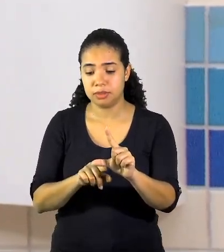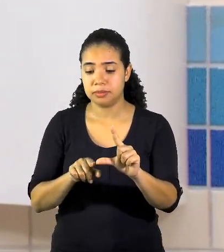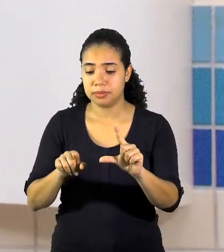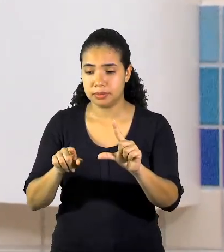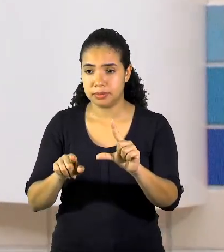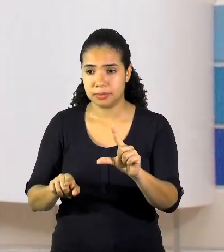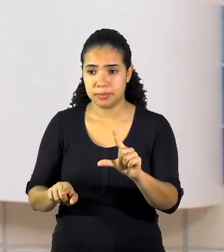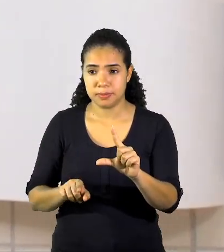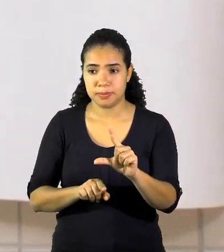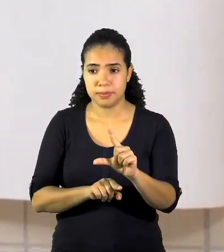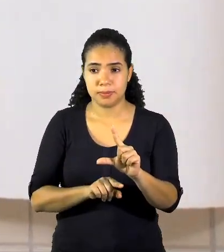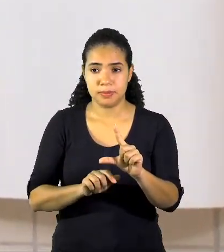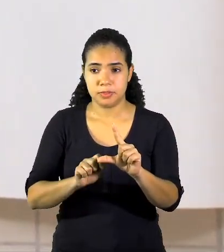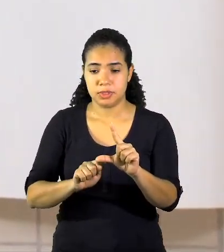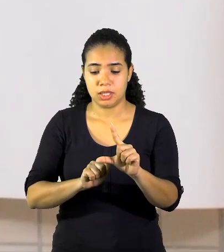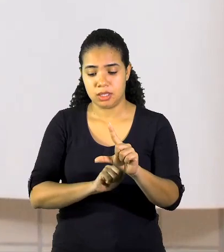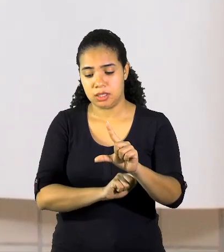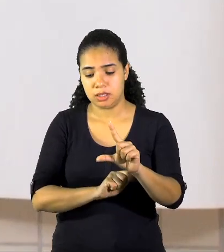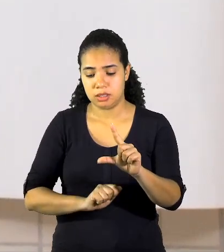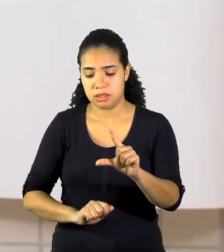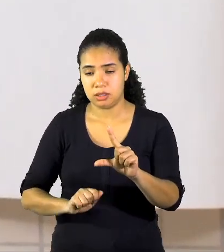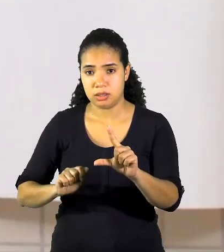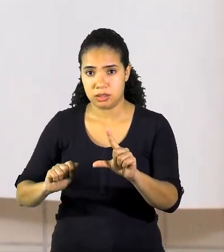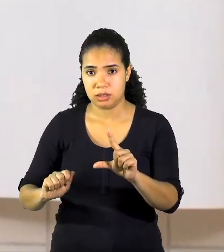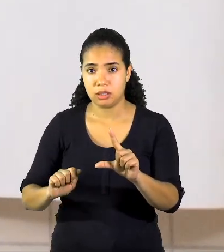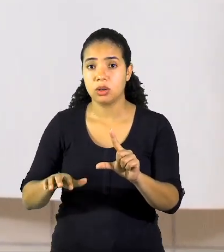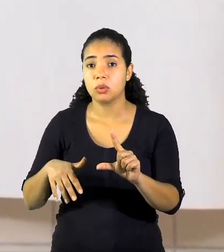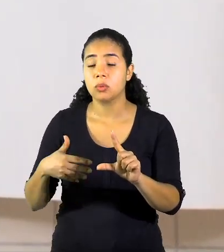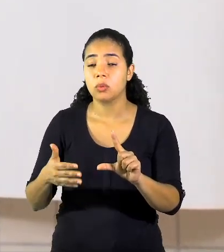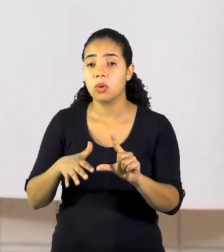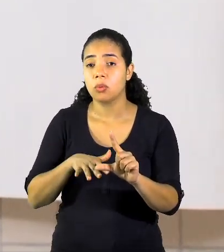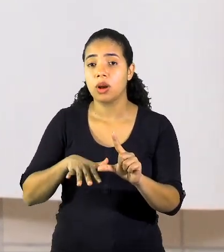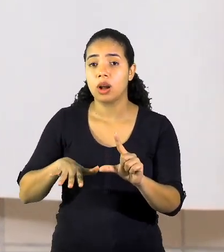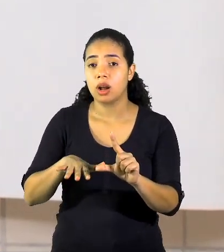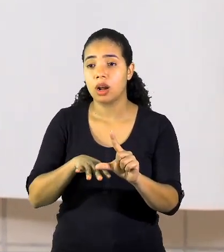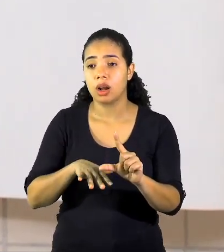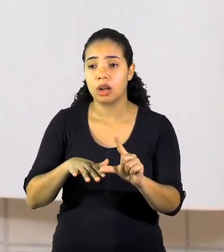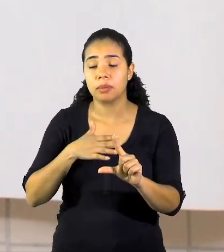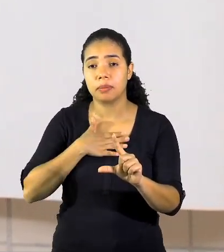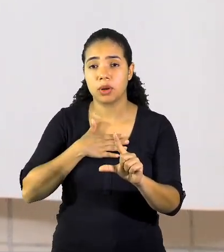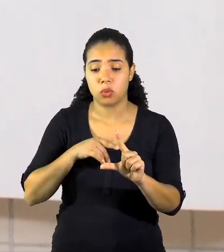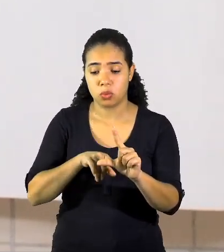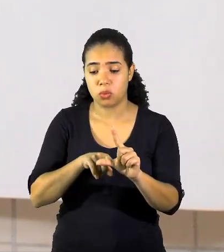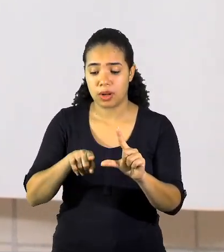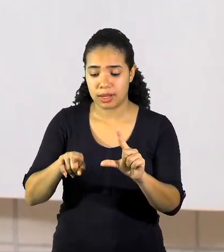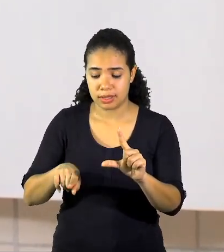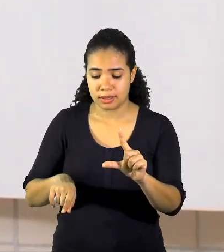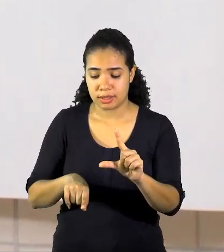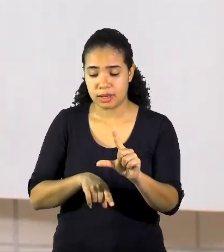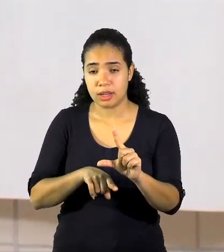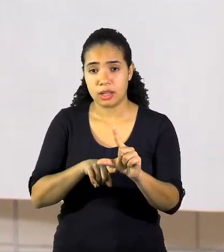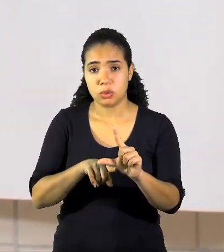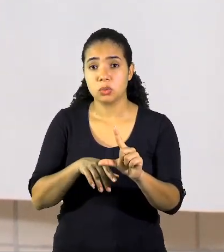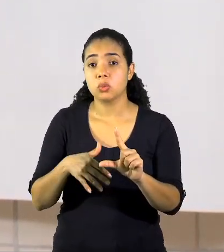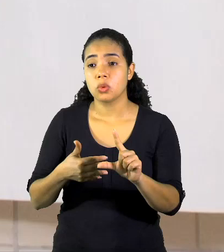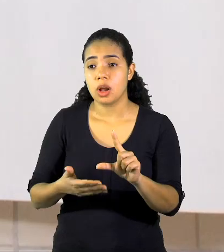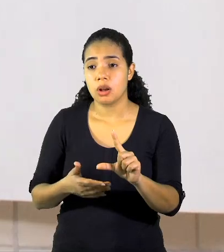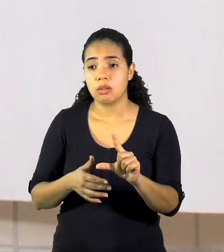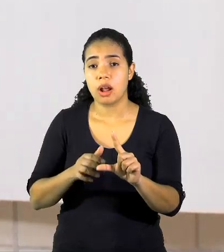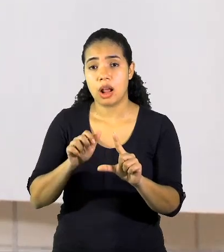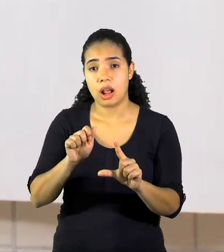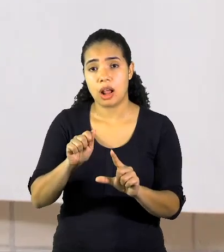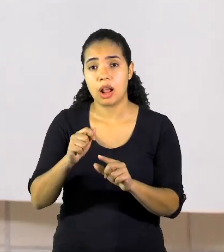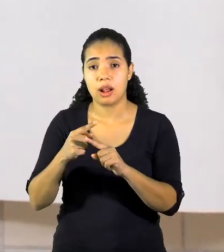Se eu chamei cada um desses lados de A, qual que é a área desse meu quadrado aqui, pessoal? A vezes